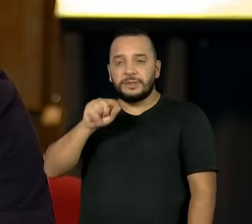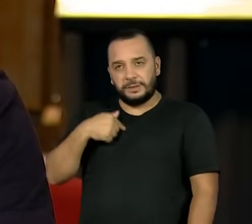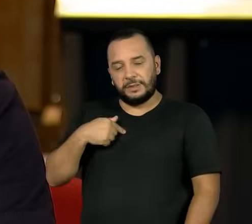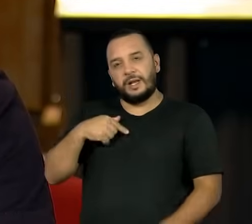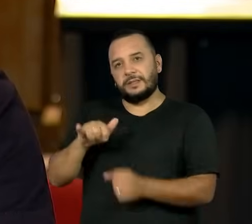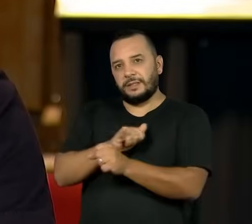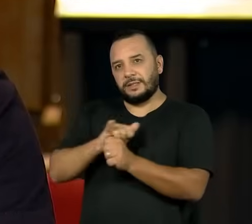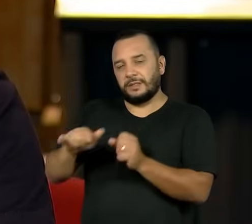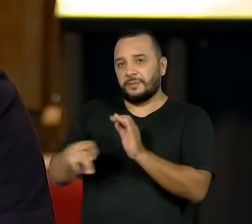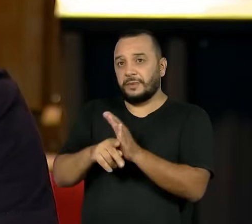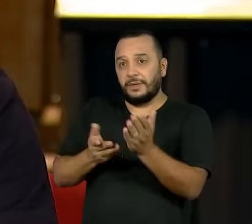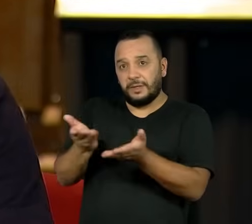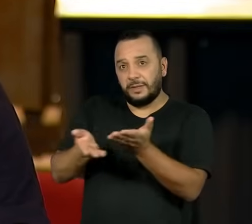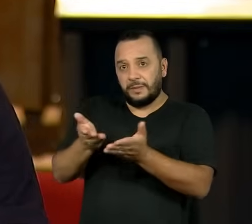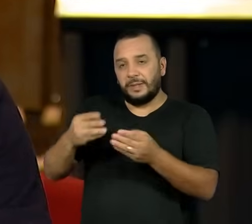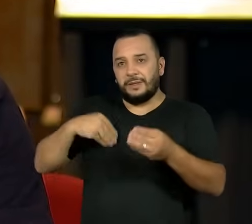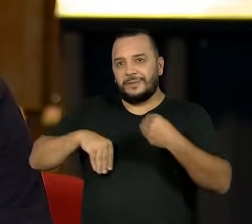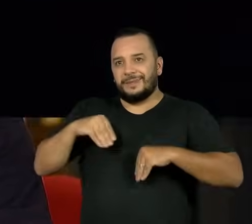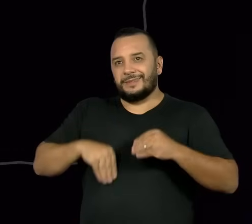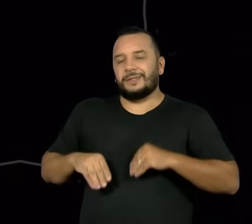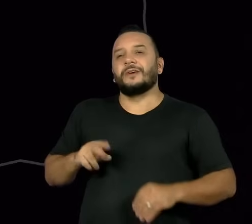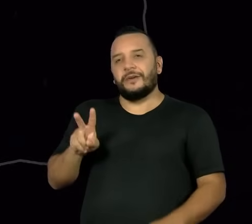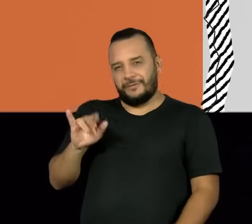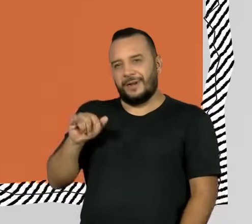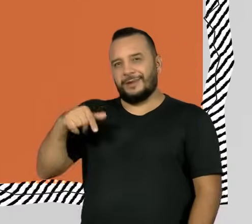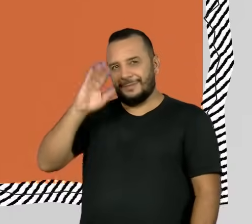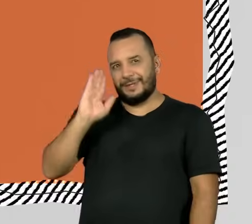alternativa para tratamento de depressão. E aí isso chega no Brasil.